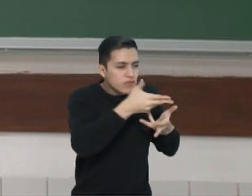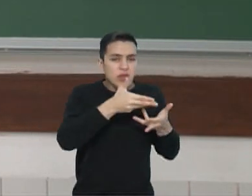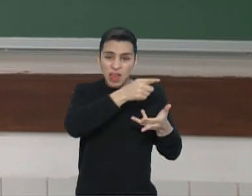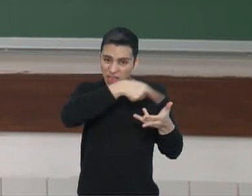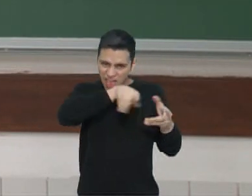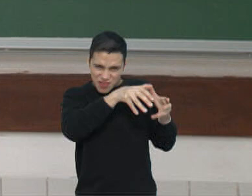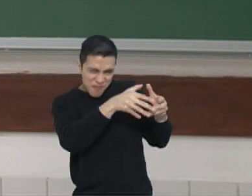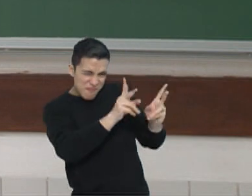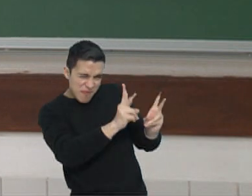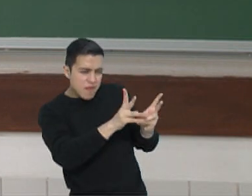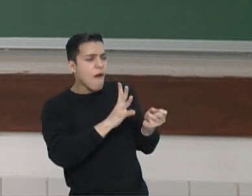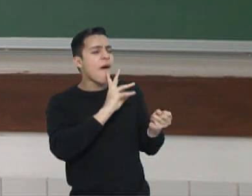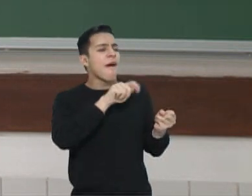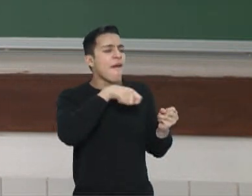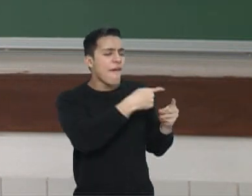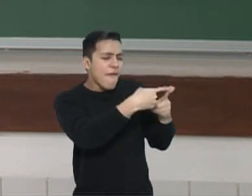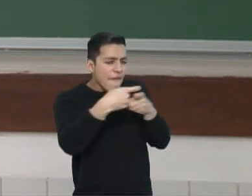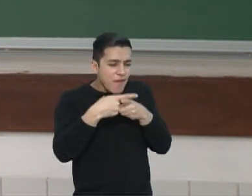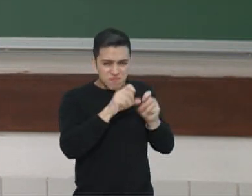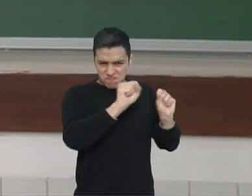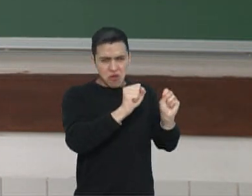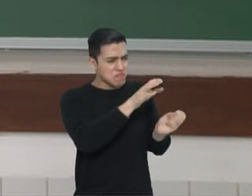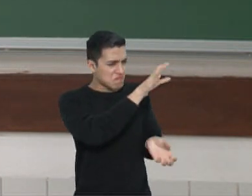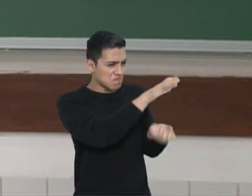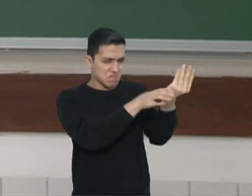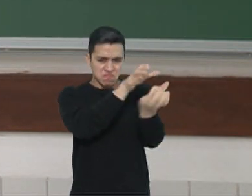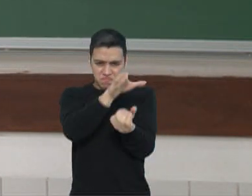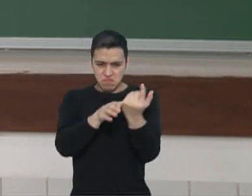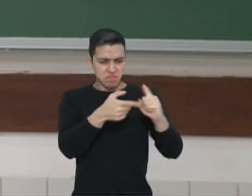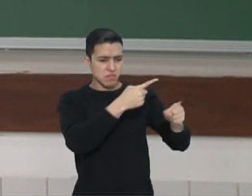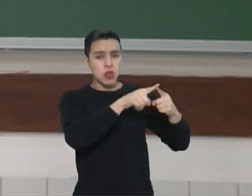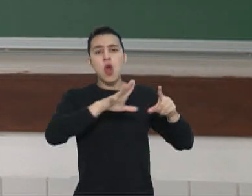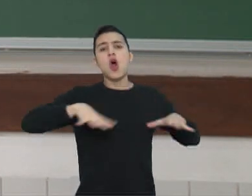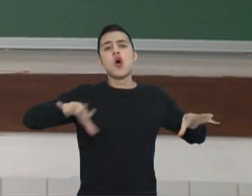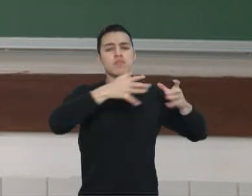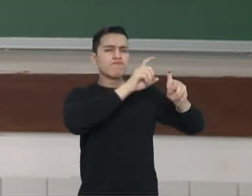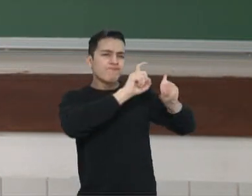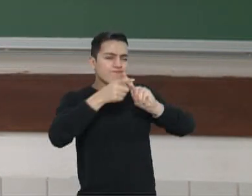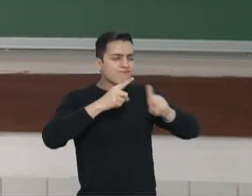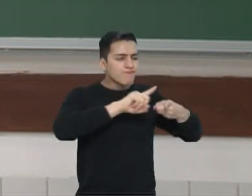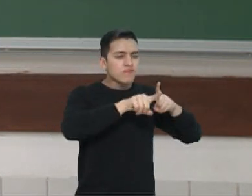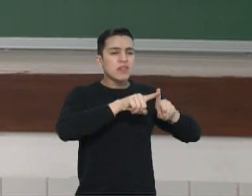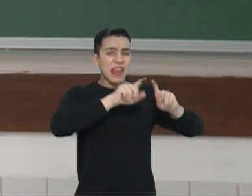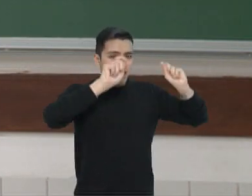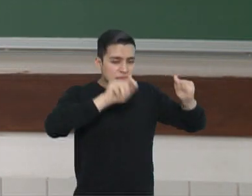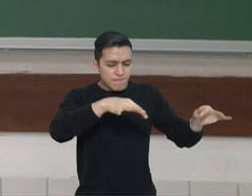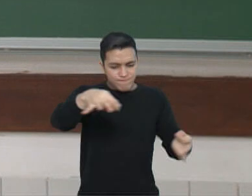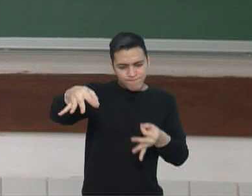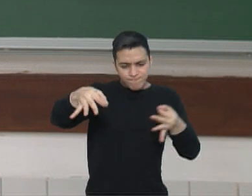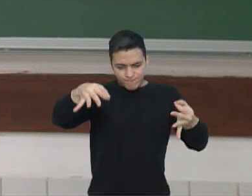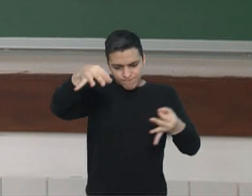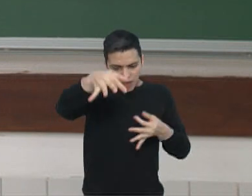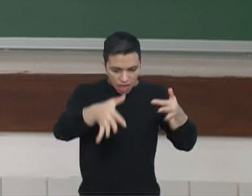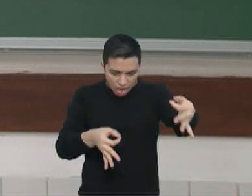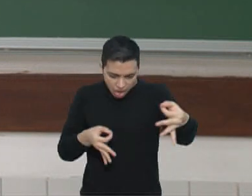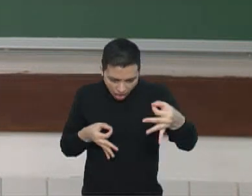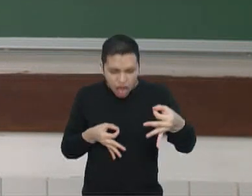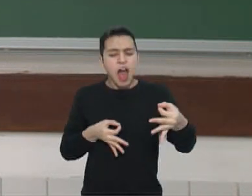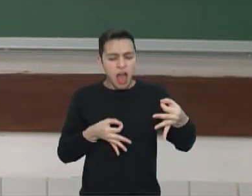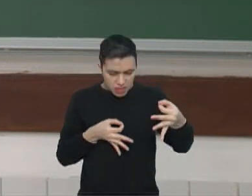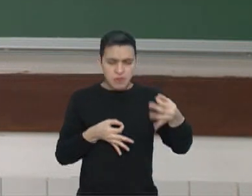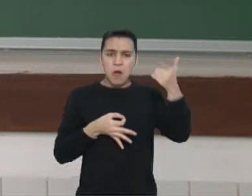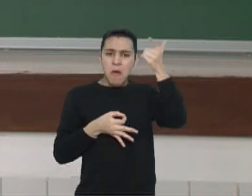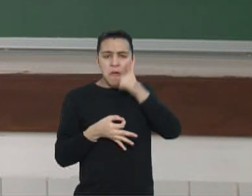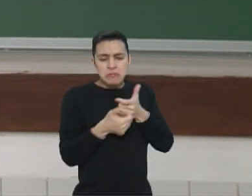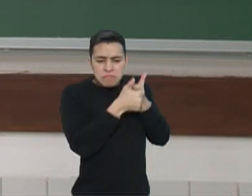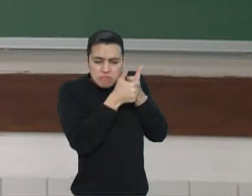esses símbolos, que podem ter sido criados por qualquer um do grupo ou por todos, conseguirão executar a música a partir dessa notação